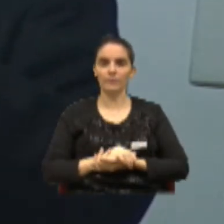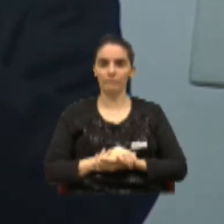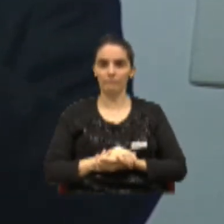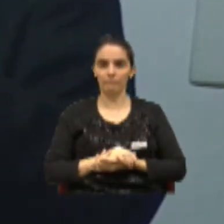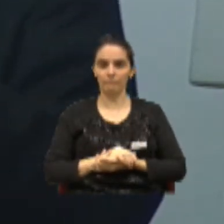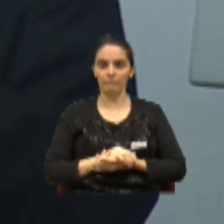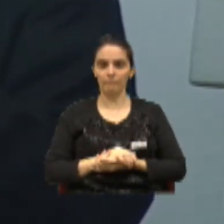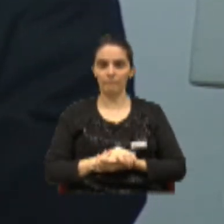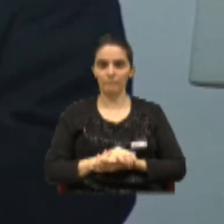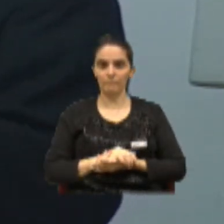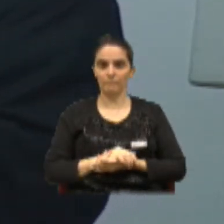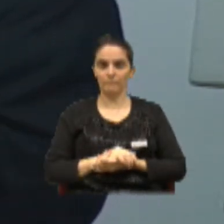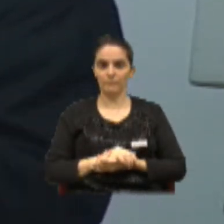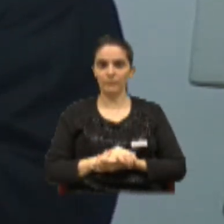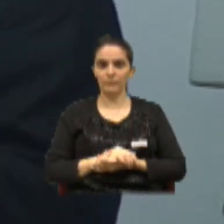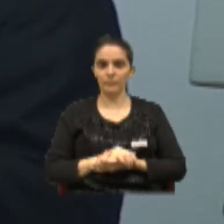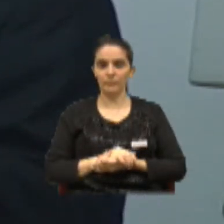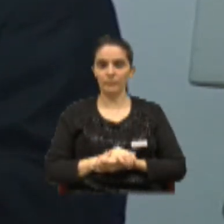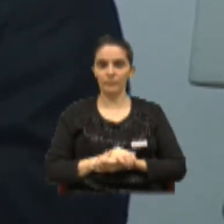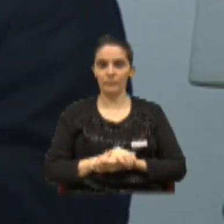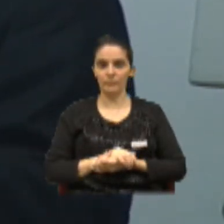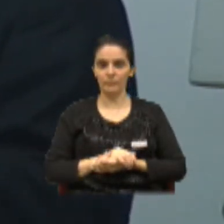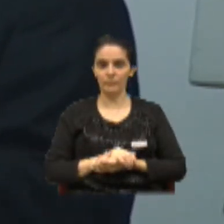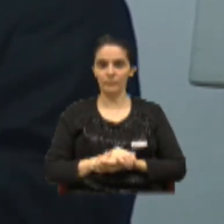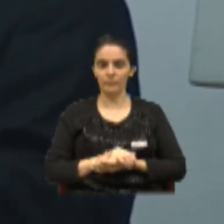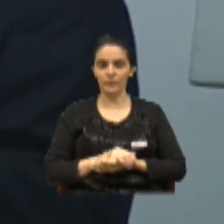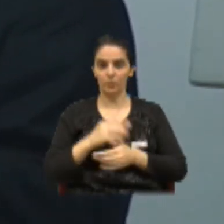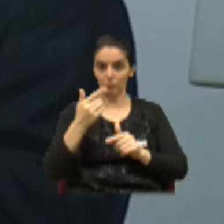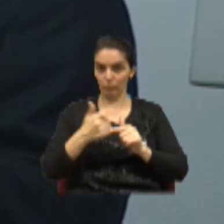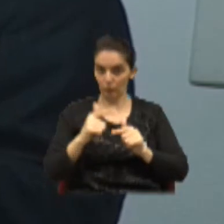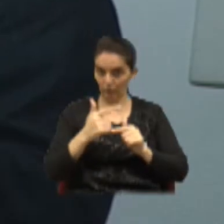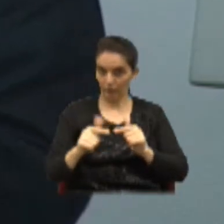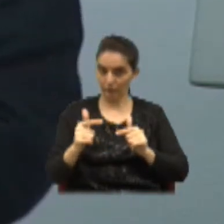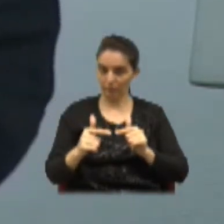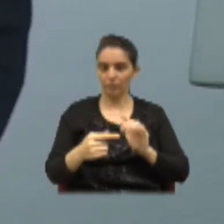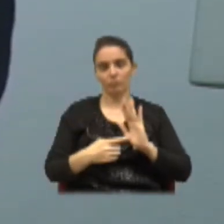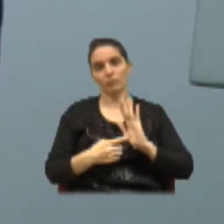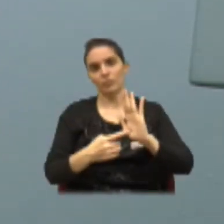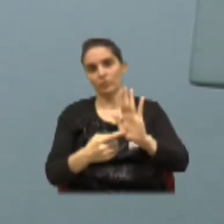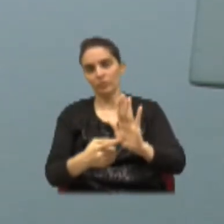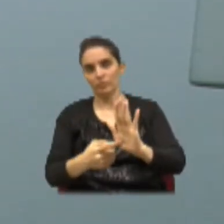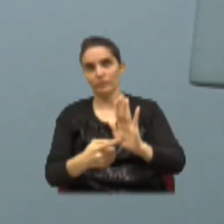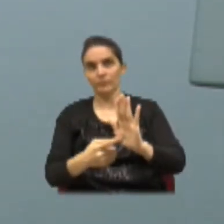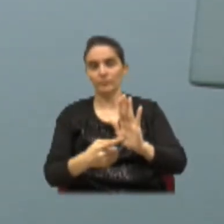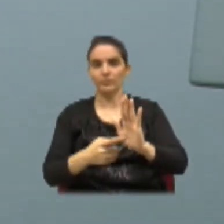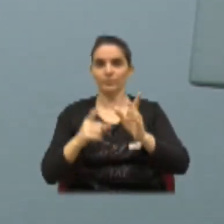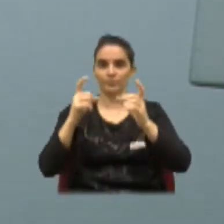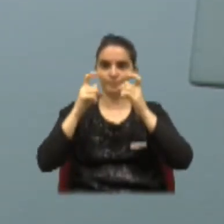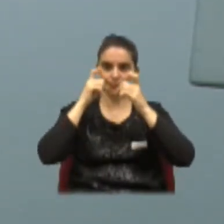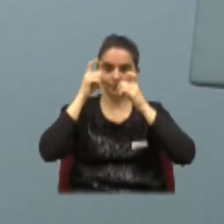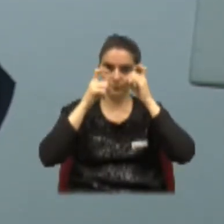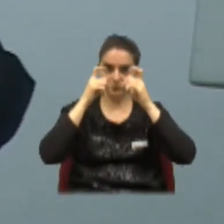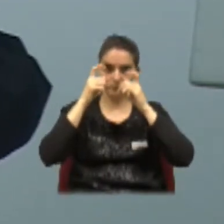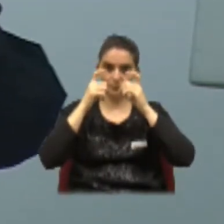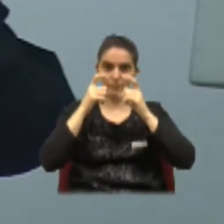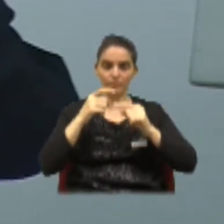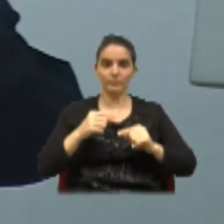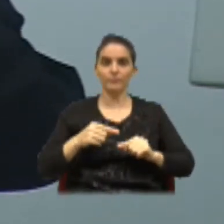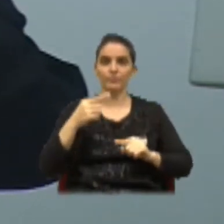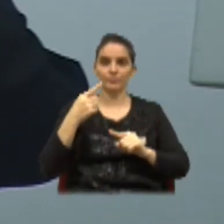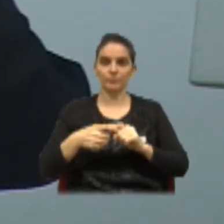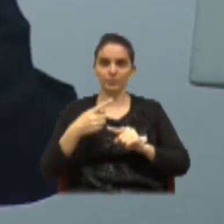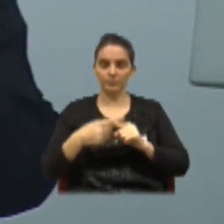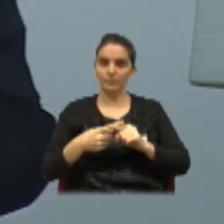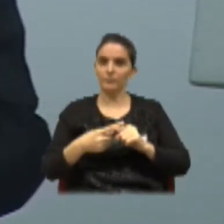a questão dessa realidade é muito preocupante, porque quando